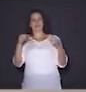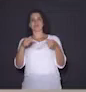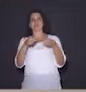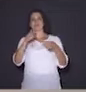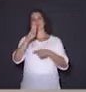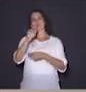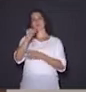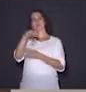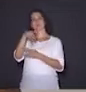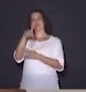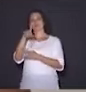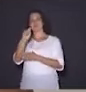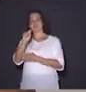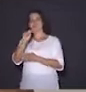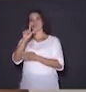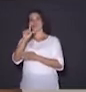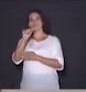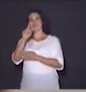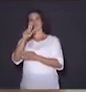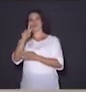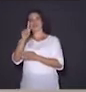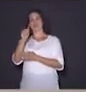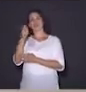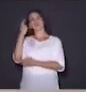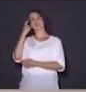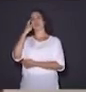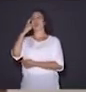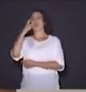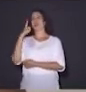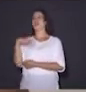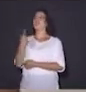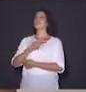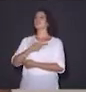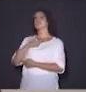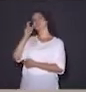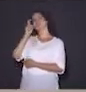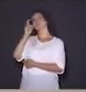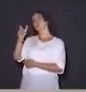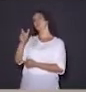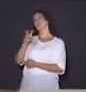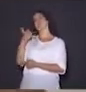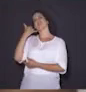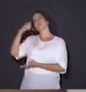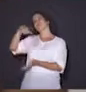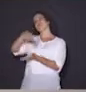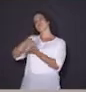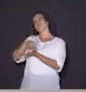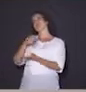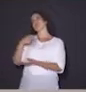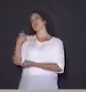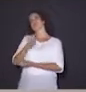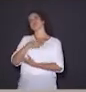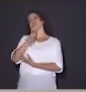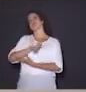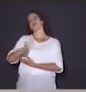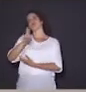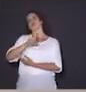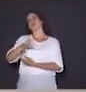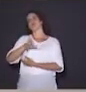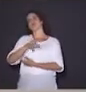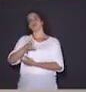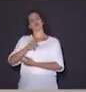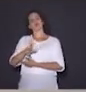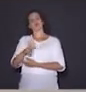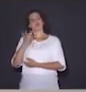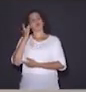vocês podem vir a falar assim a mas a gente nem nem tanto mais interesse no serviço telefonia fixa a gente nem se talvez ele nem seja mais tanto um